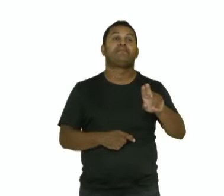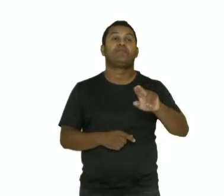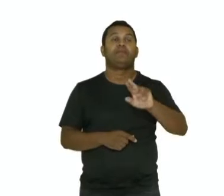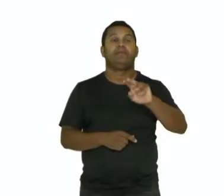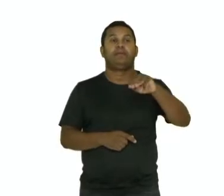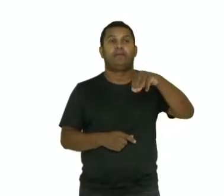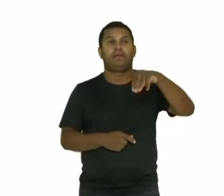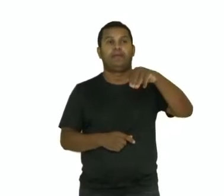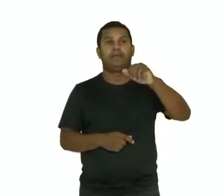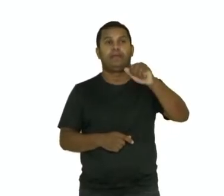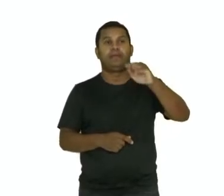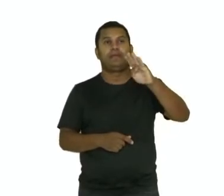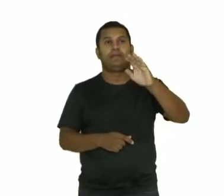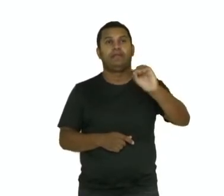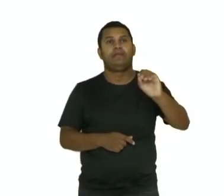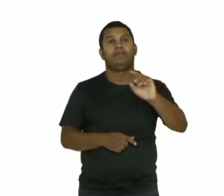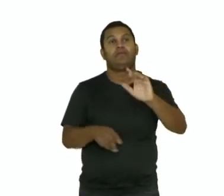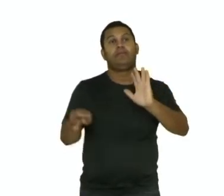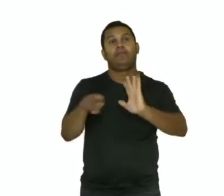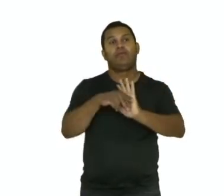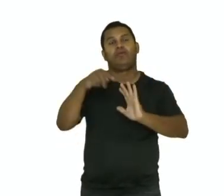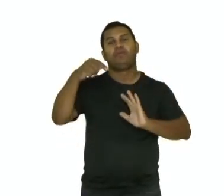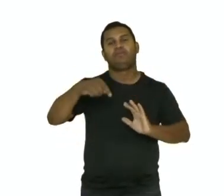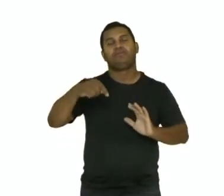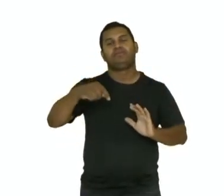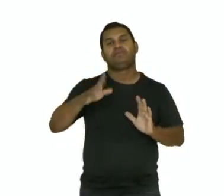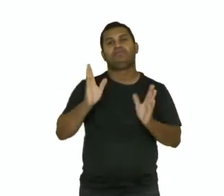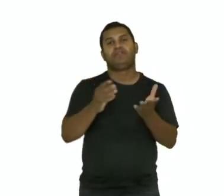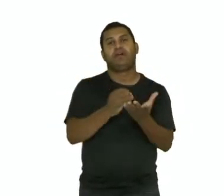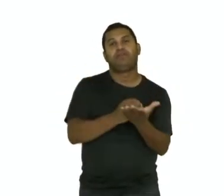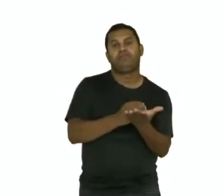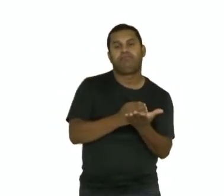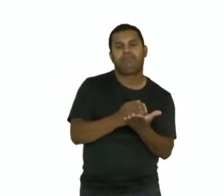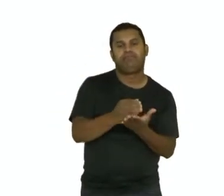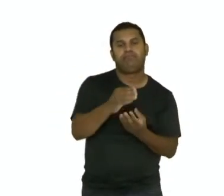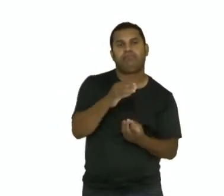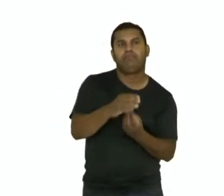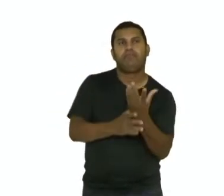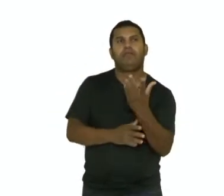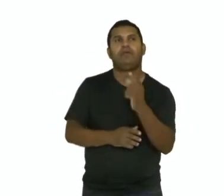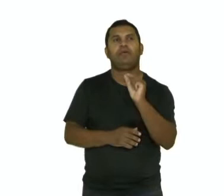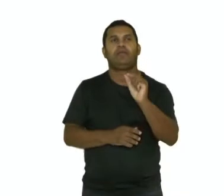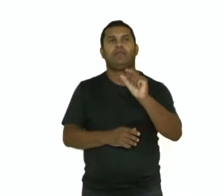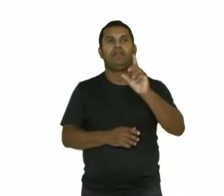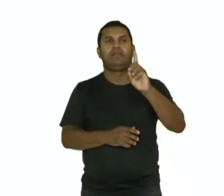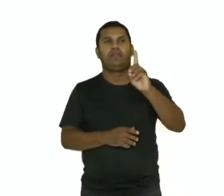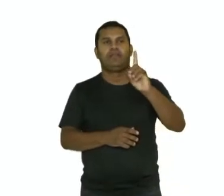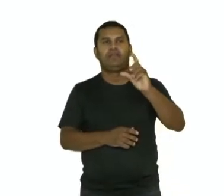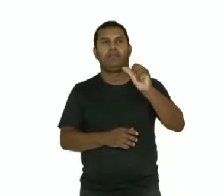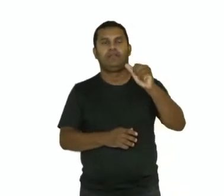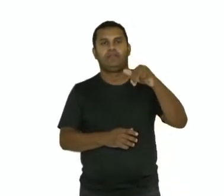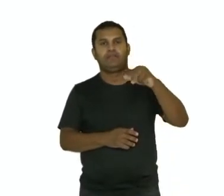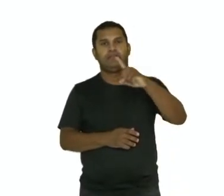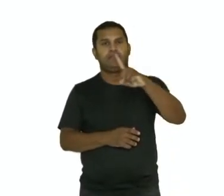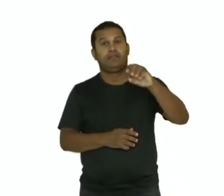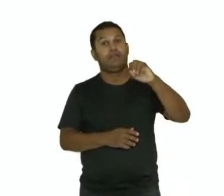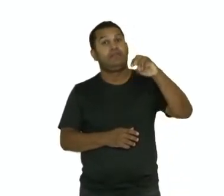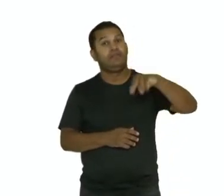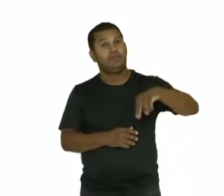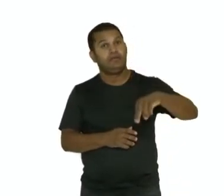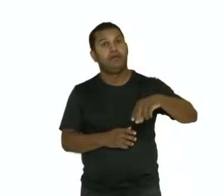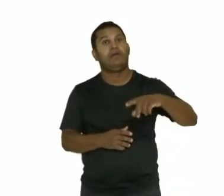a danzón, que é um gênero derivado da dança crioula, que tem como fonte a contradança espanhola